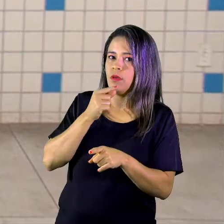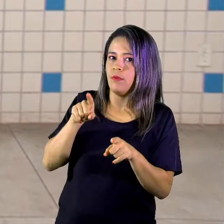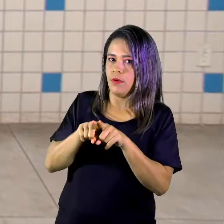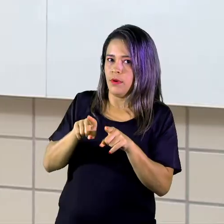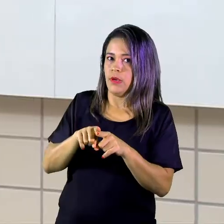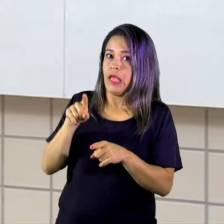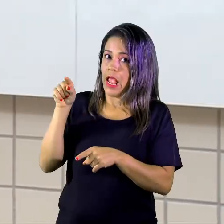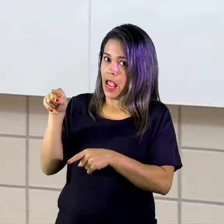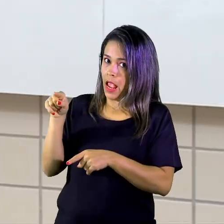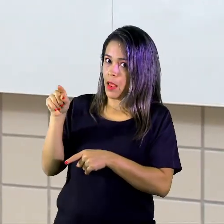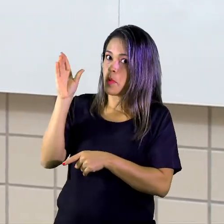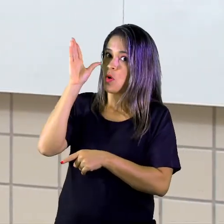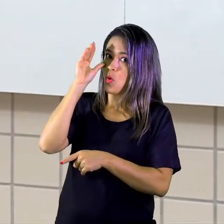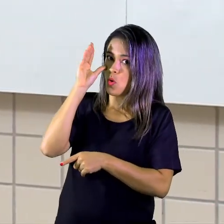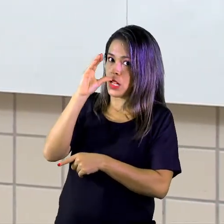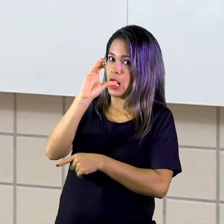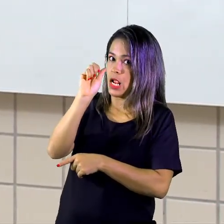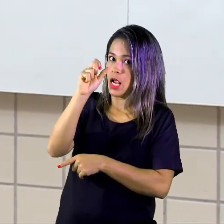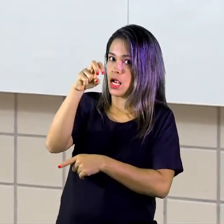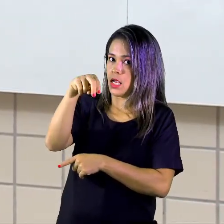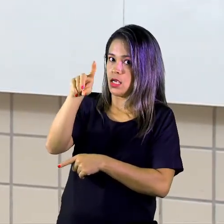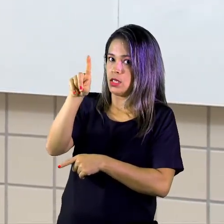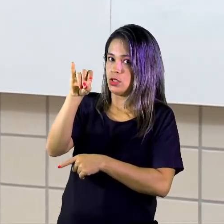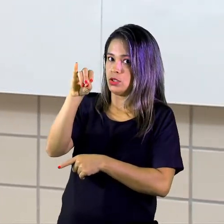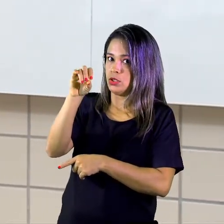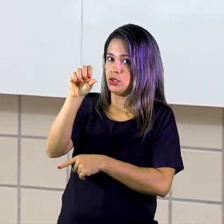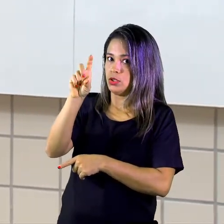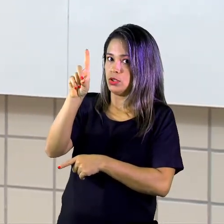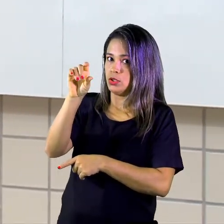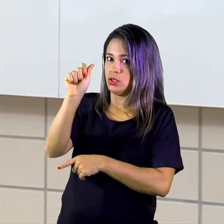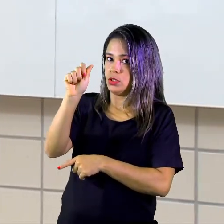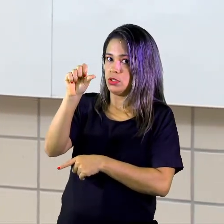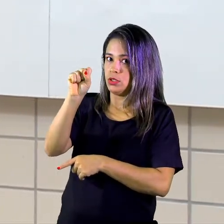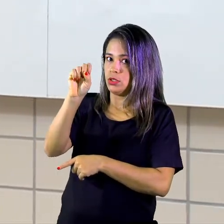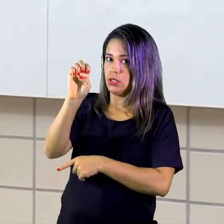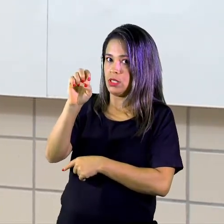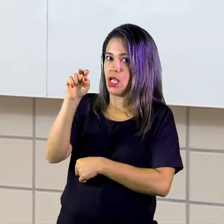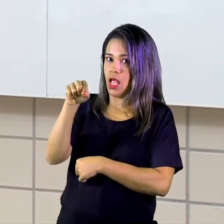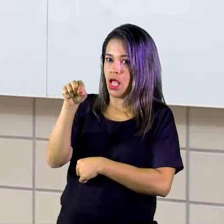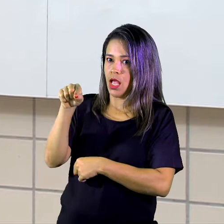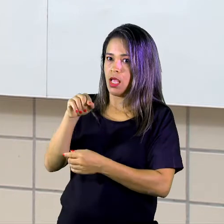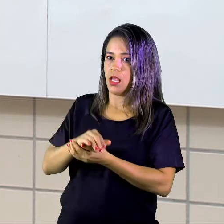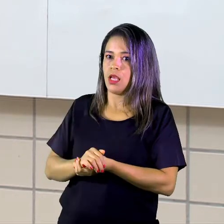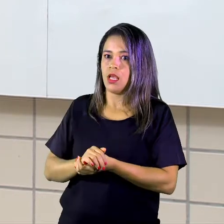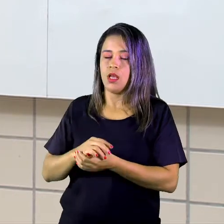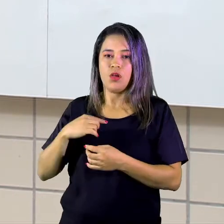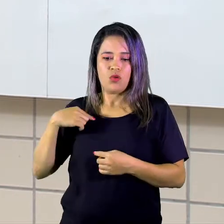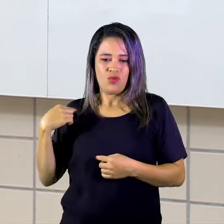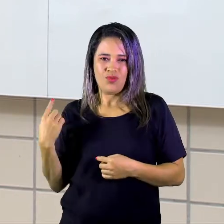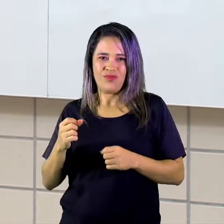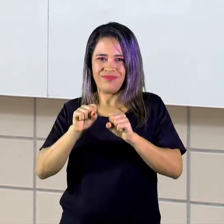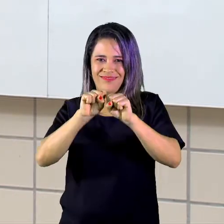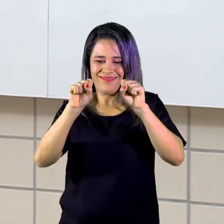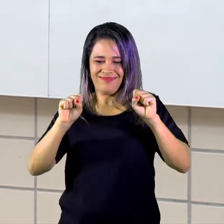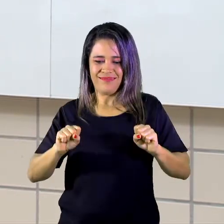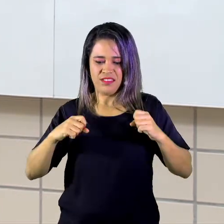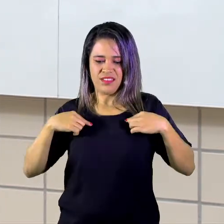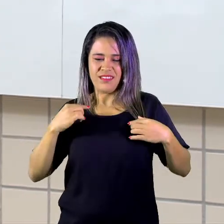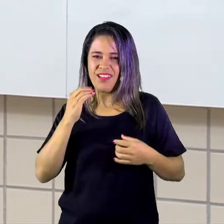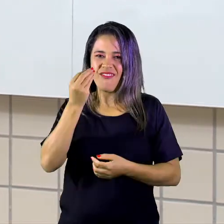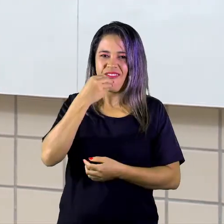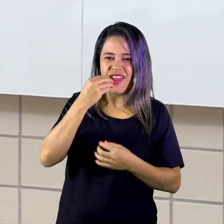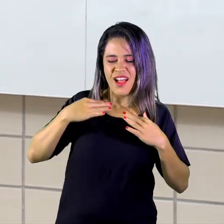uma curiosidade sobre a candidíase, ela se manifesta quando nós estamos com o nosso sistema imunitário